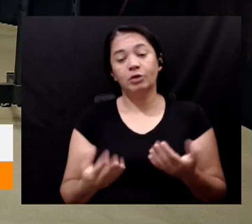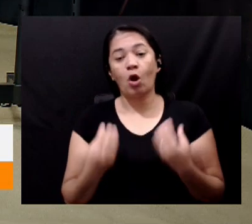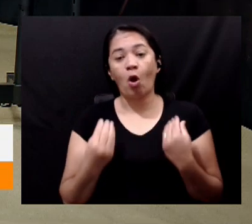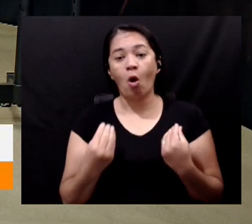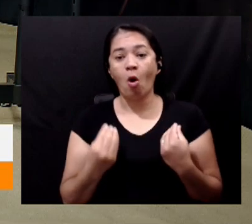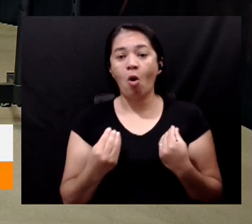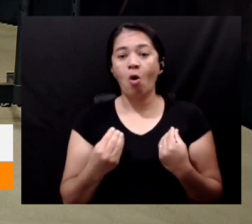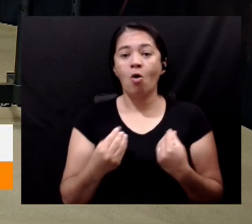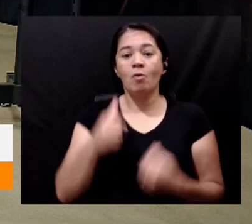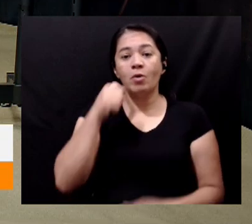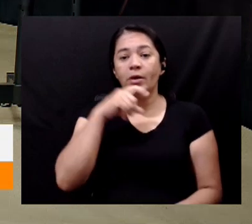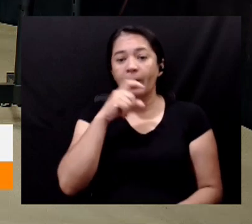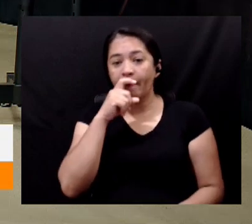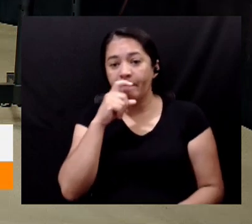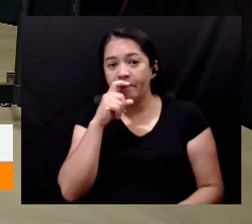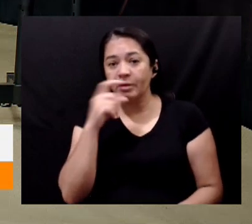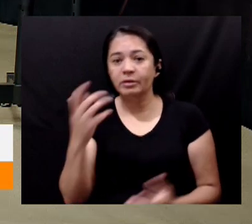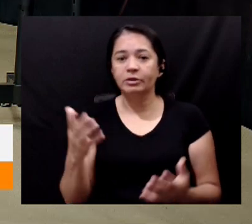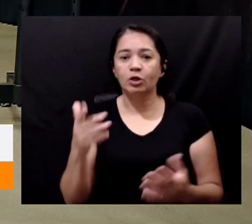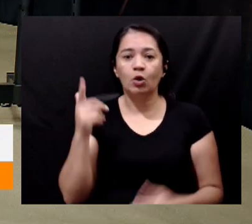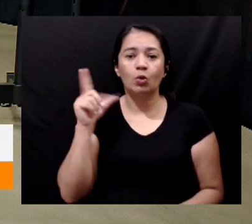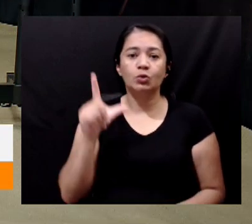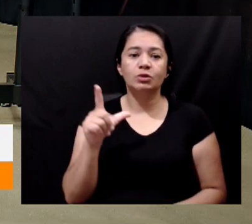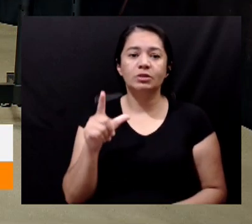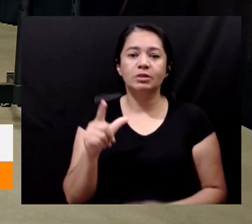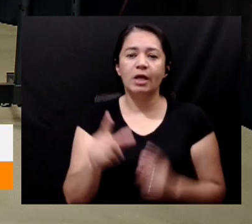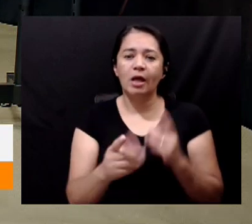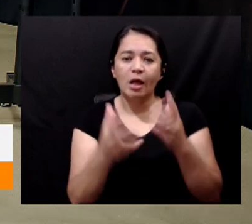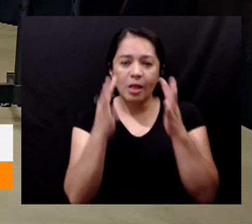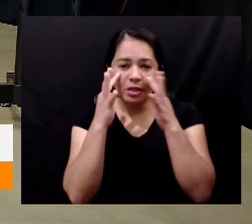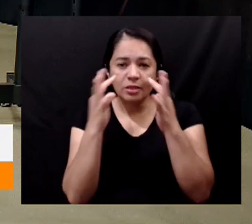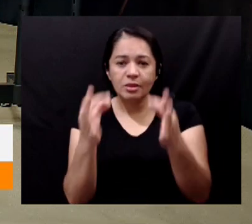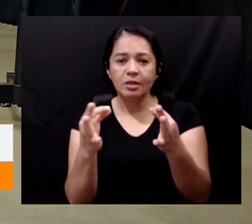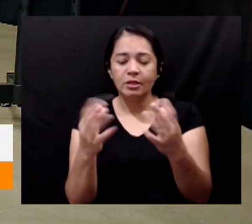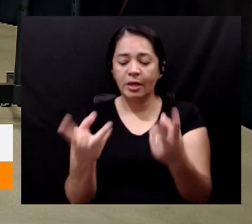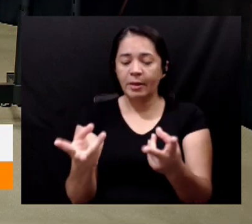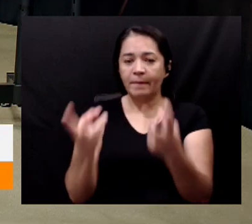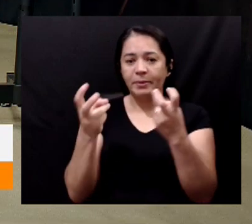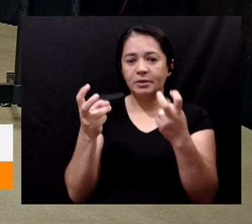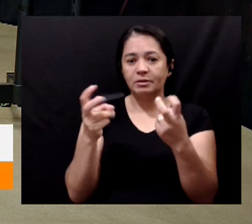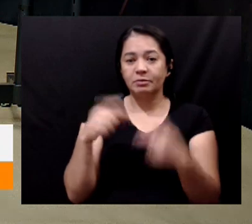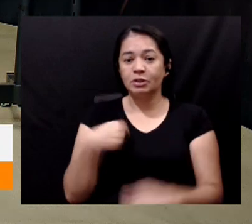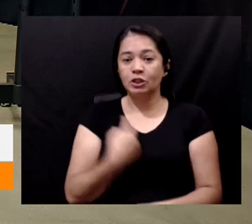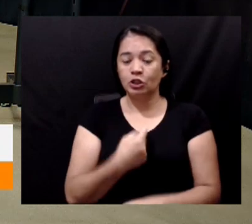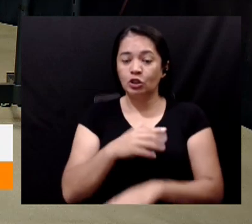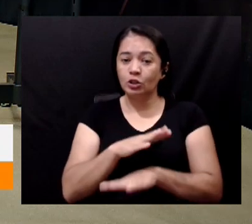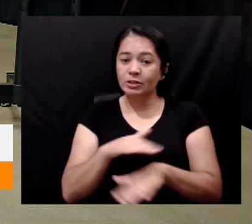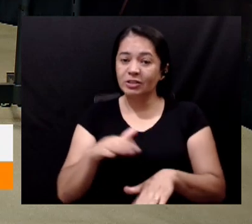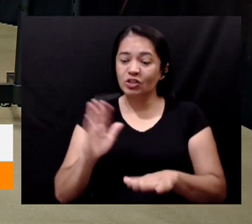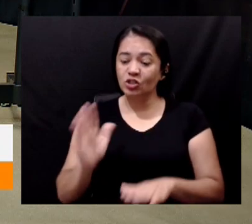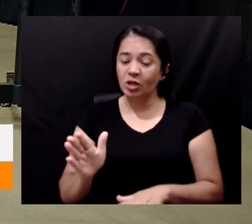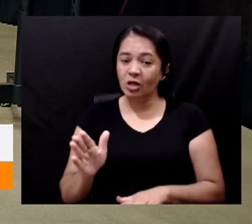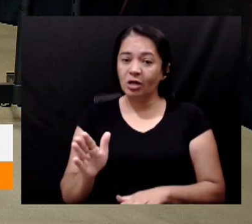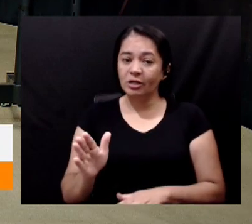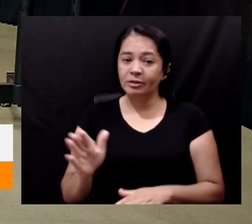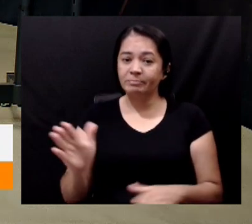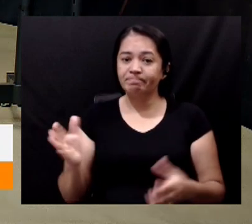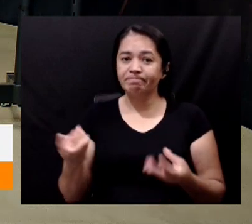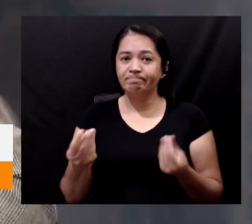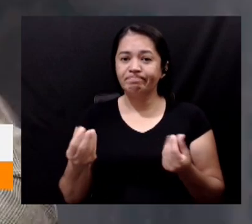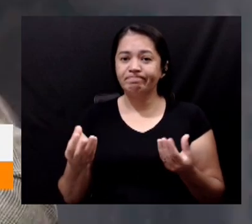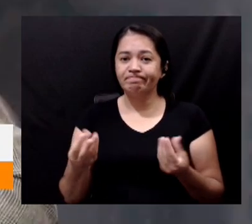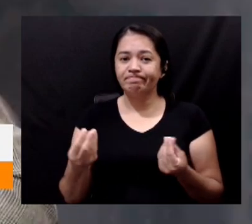né, que a gente pode nos atentar para perceber que a nossa criança ela está Uhum. nesse